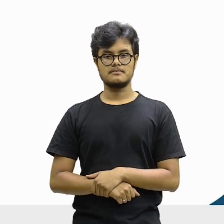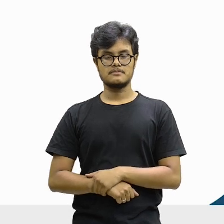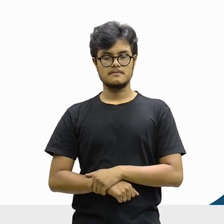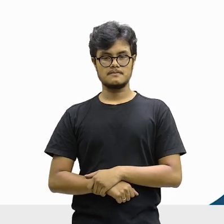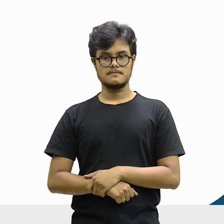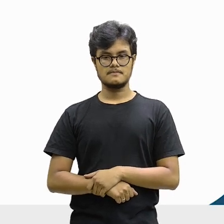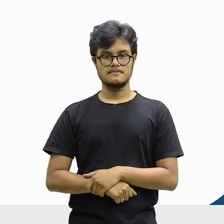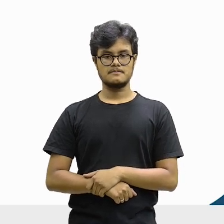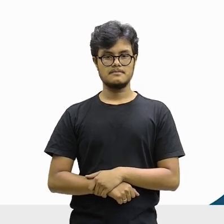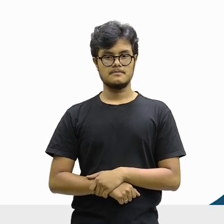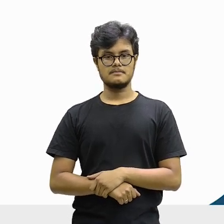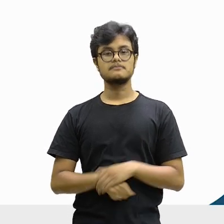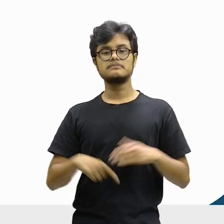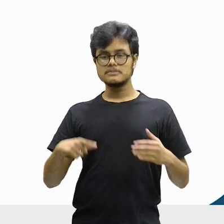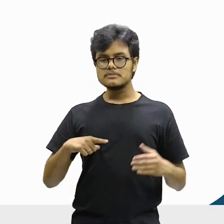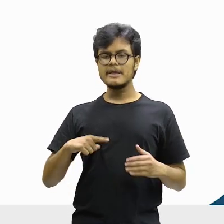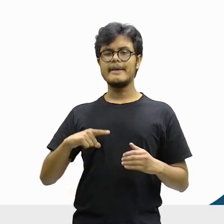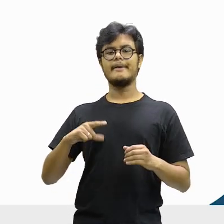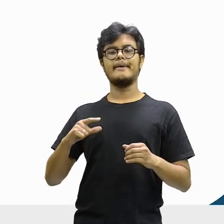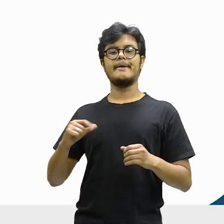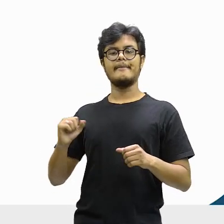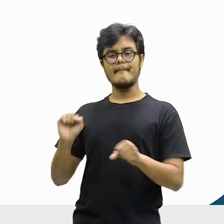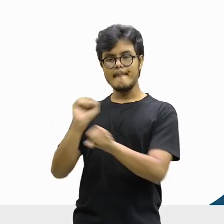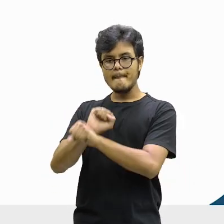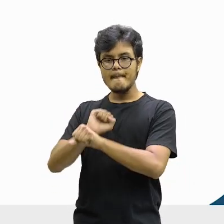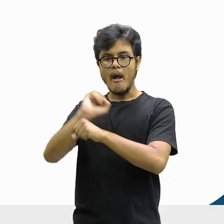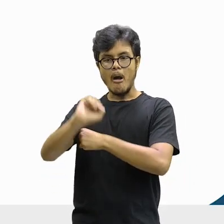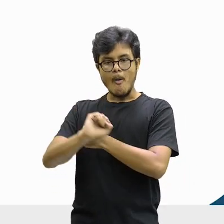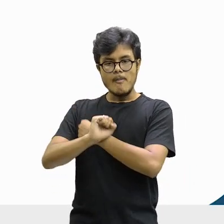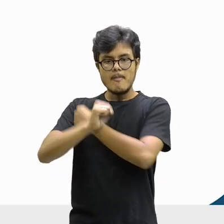gonadtrofina coriônica, criação de uma barreira